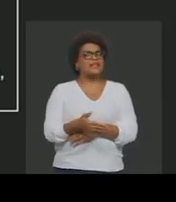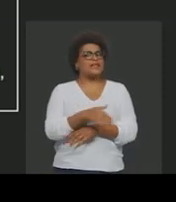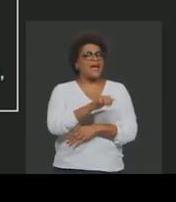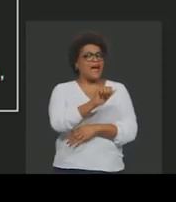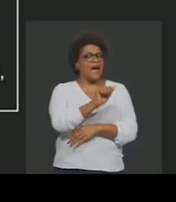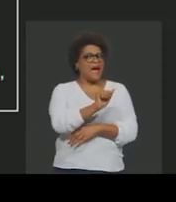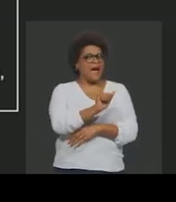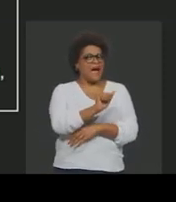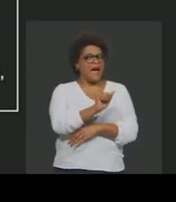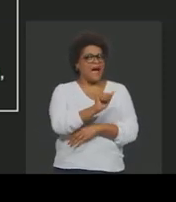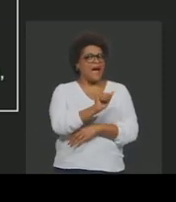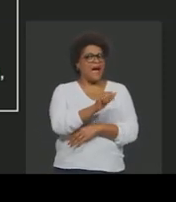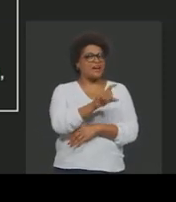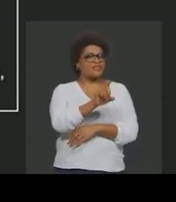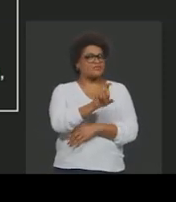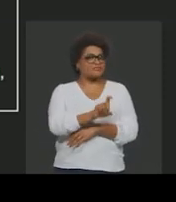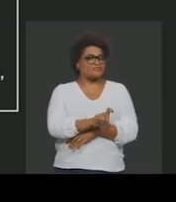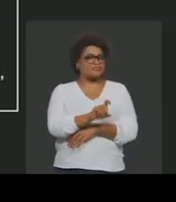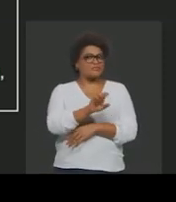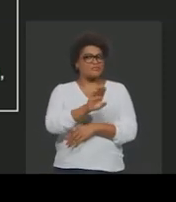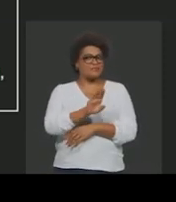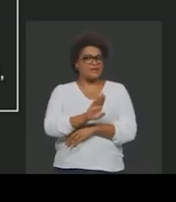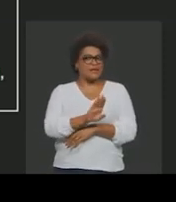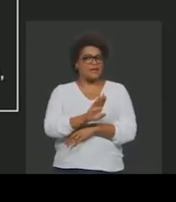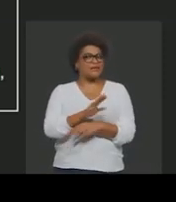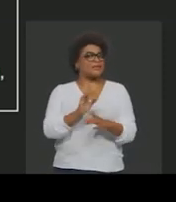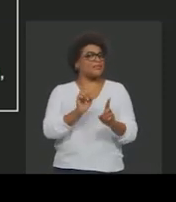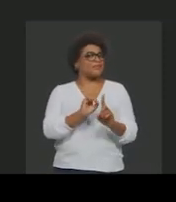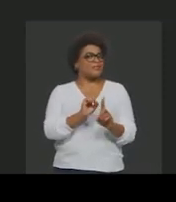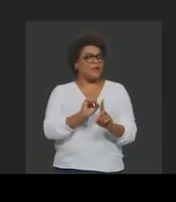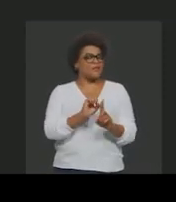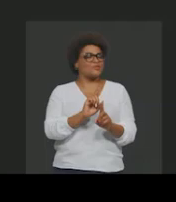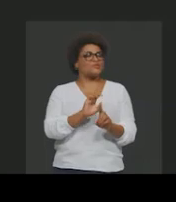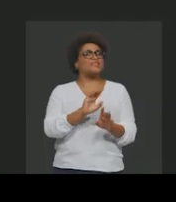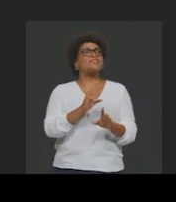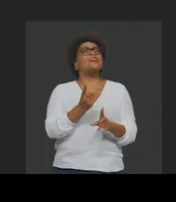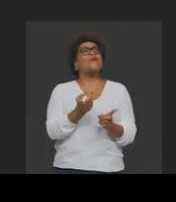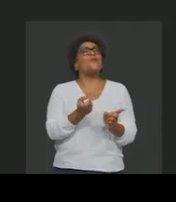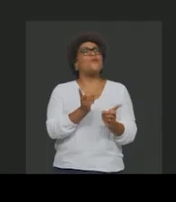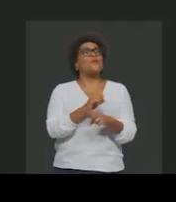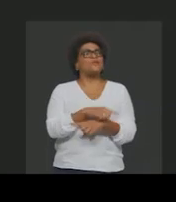A. Pode? Pode, claro.